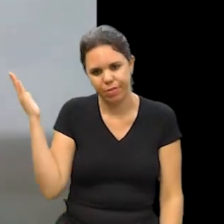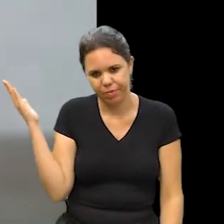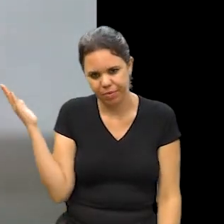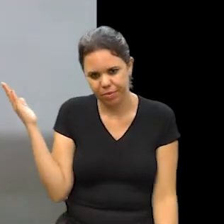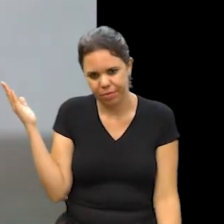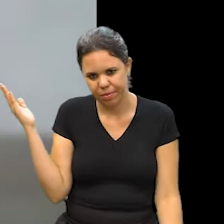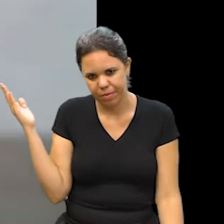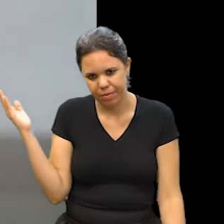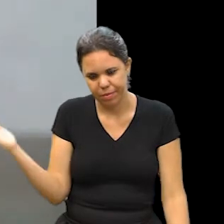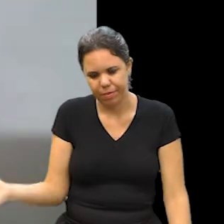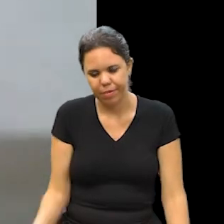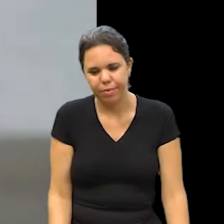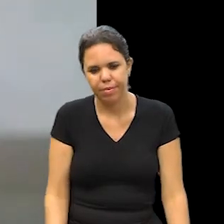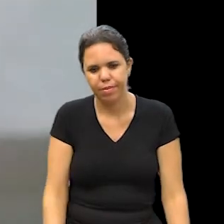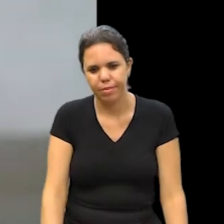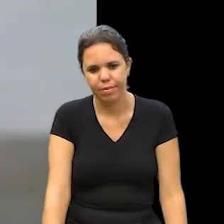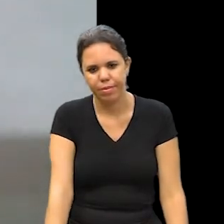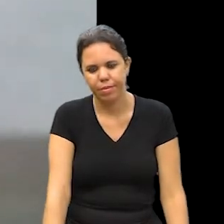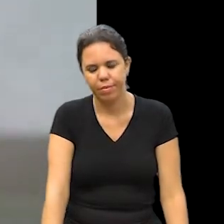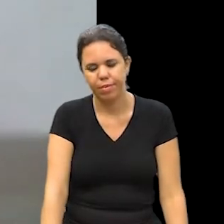que